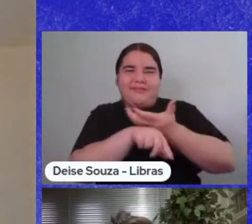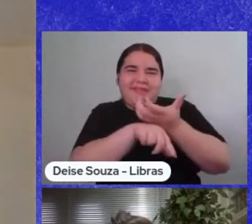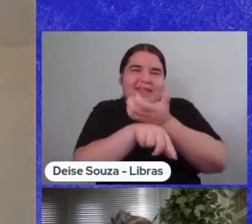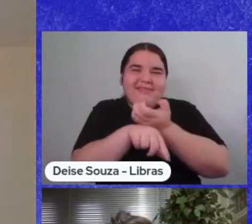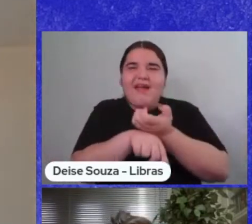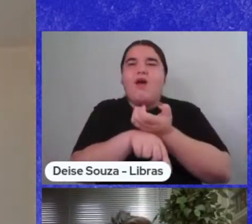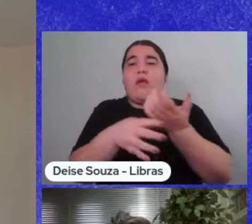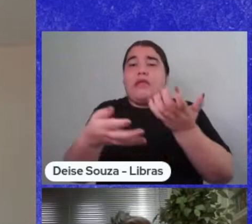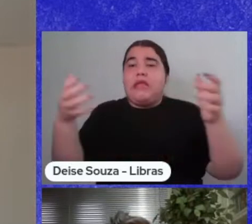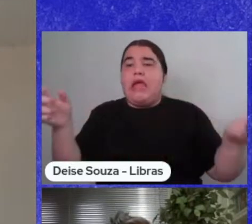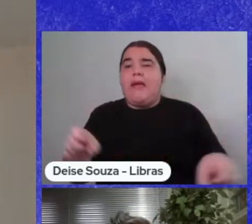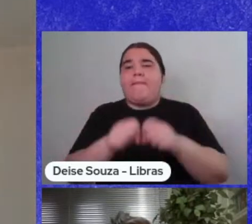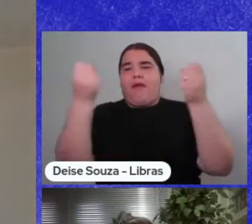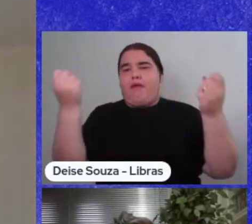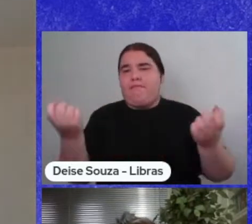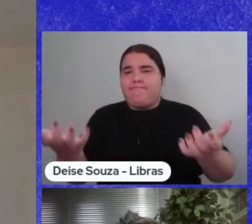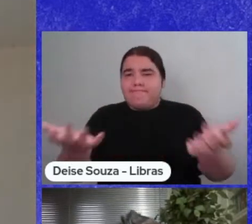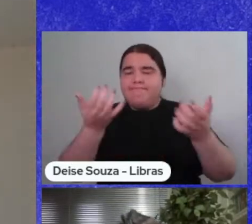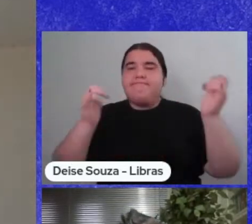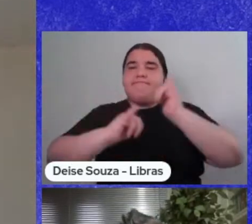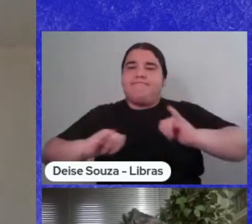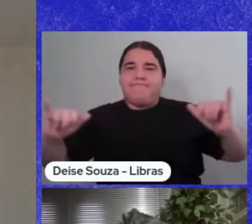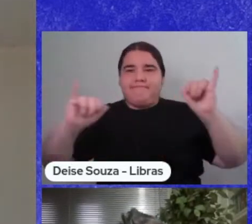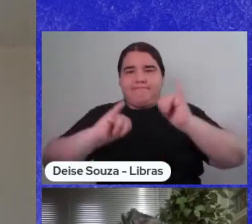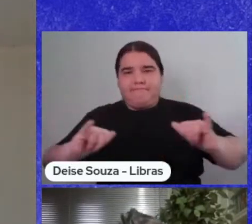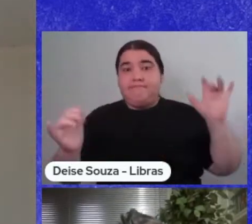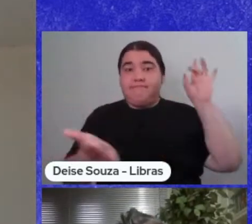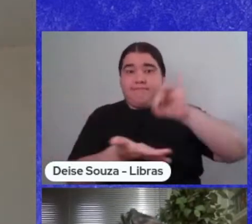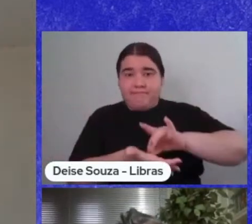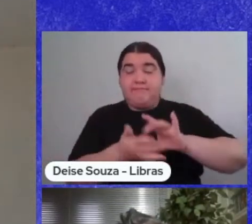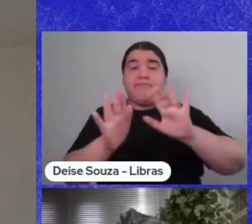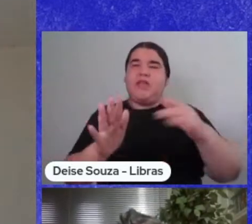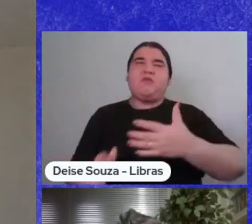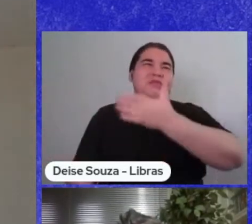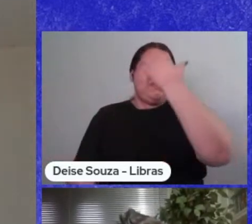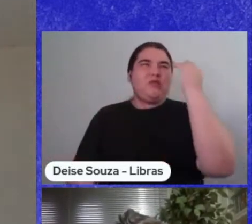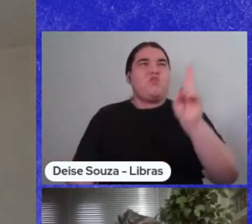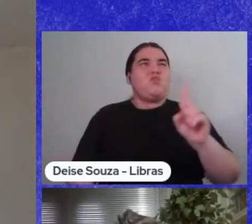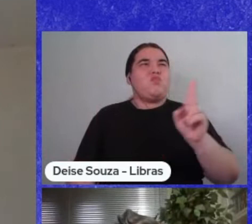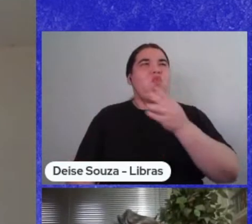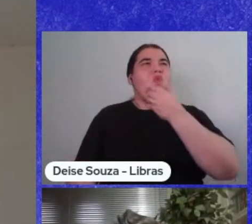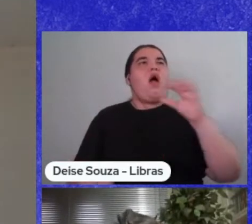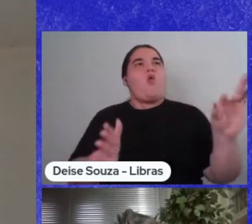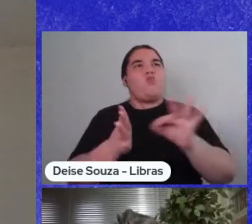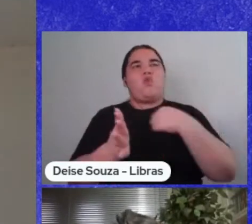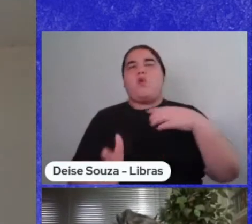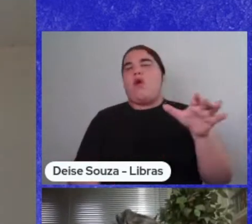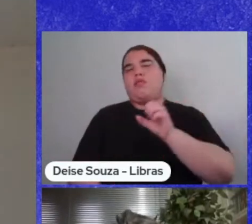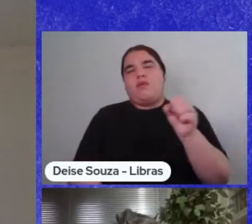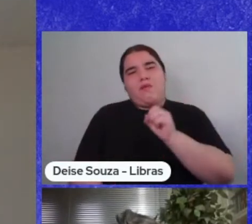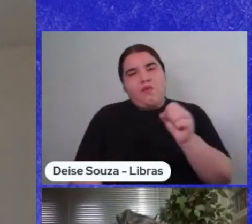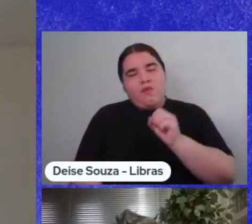sertão, carrega e leva. Porque eu esqueci agora o nome desse autor, mas enfim, é um autor que eu gosto muito.